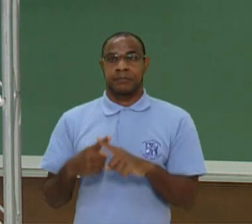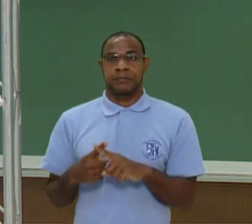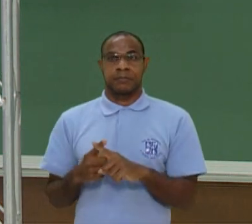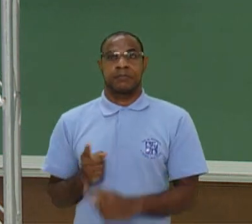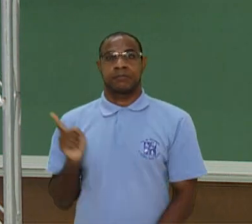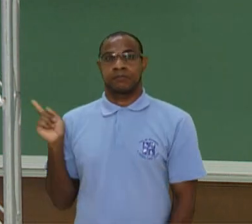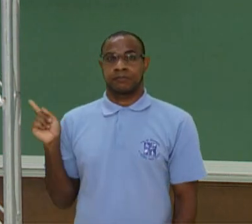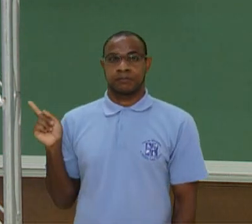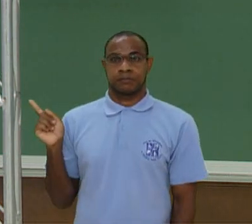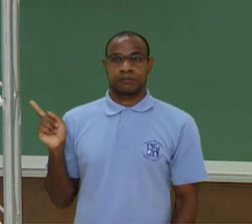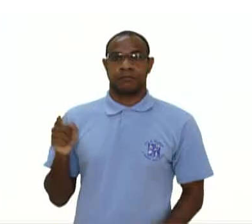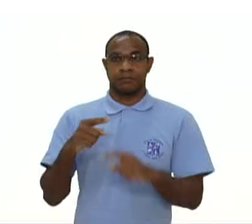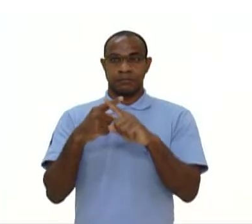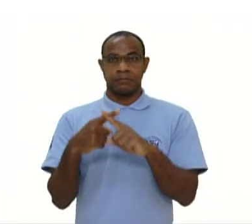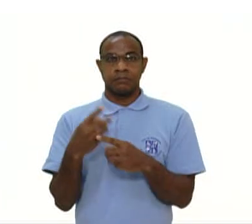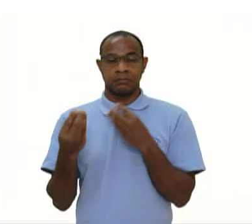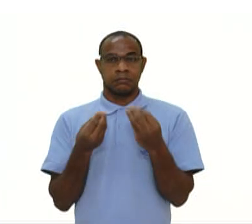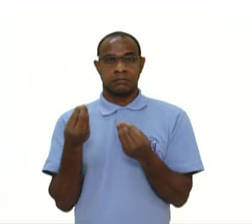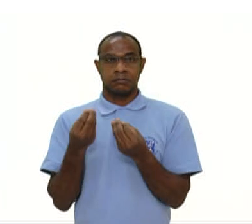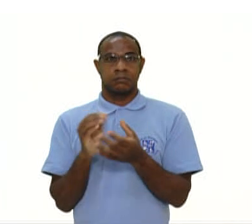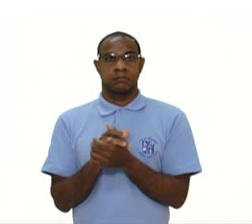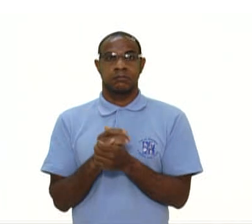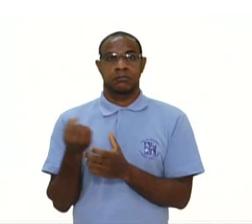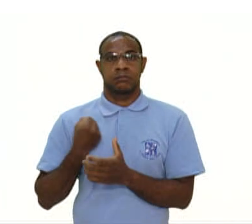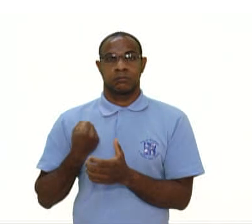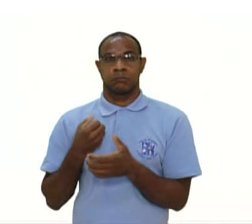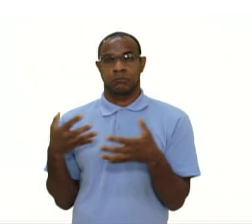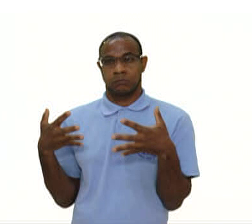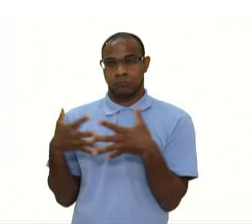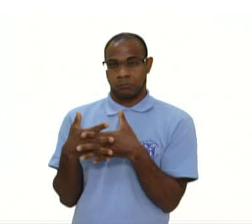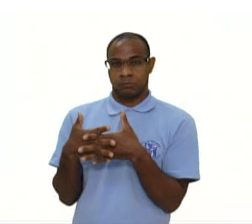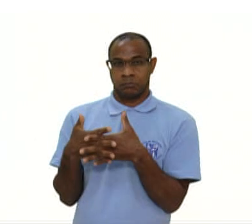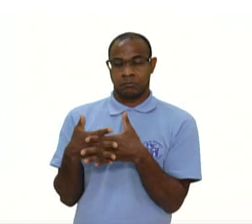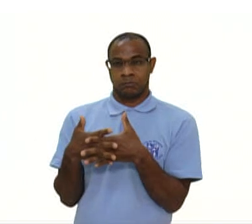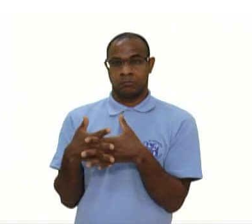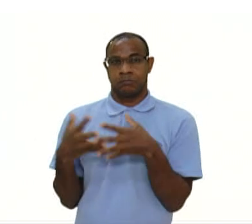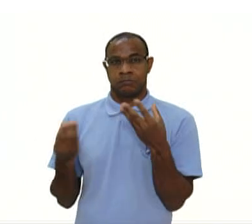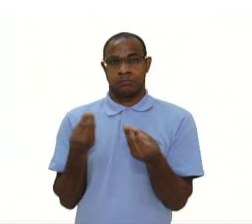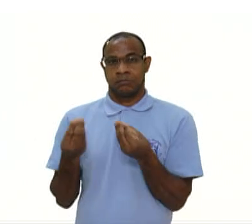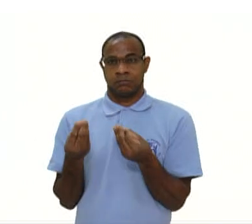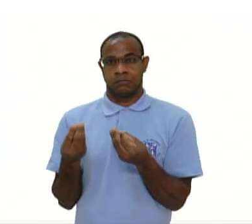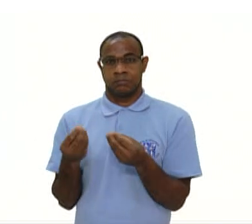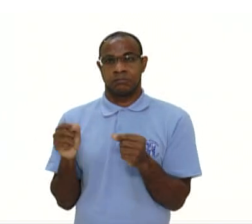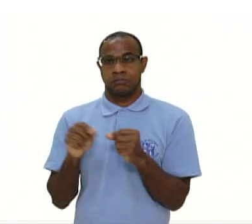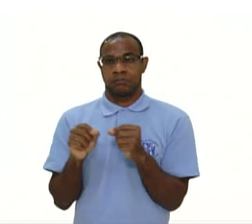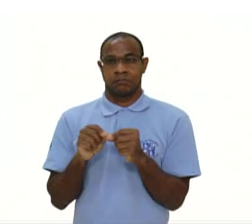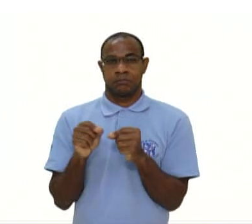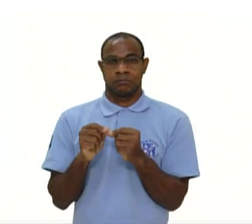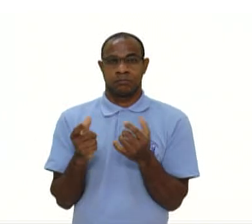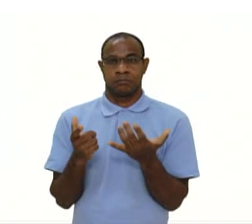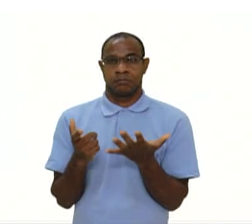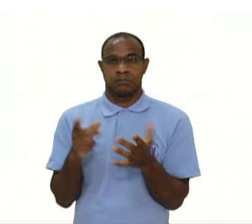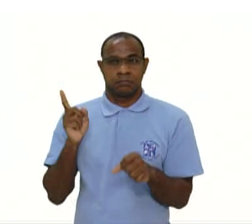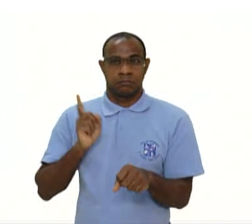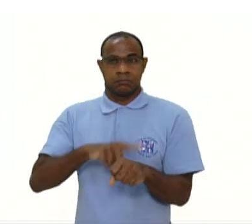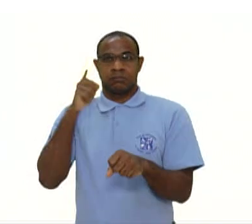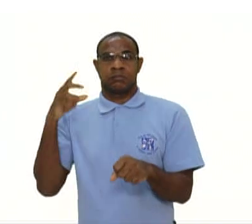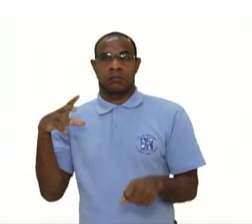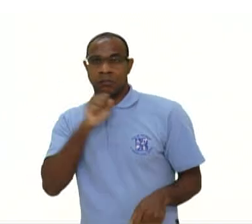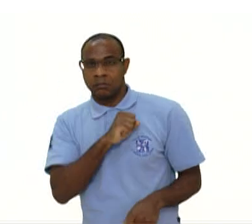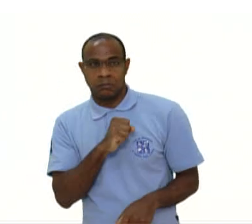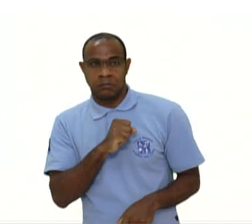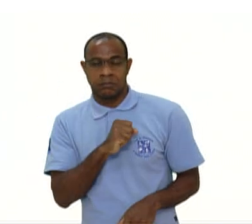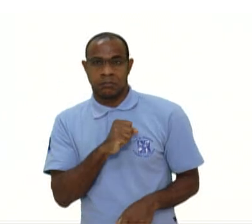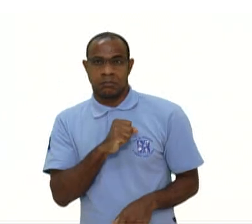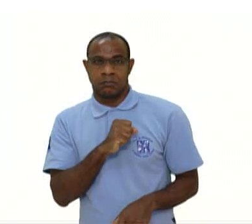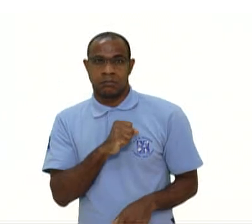vão ver depois dos complexos que estão em forma trigonométrica, elas são feitas quase que instantaneamente. Você não precisa